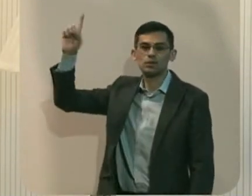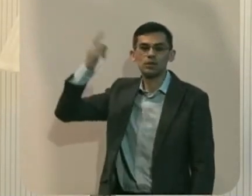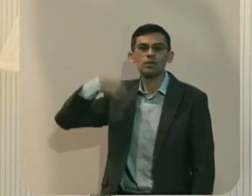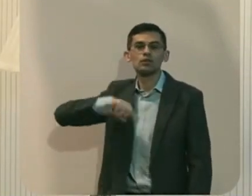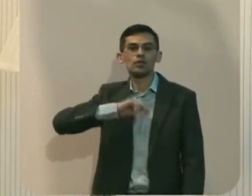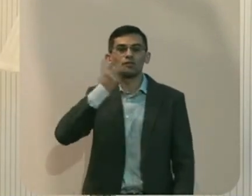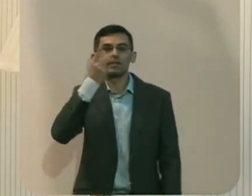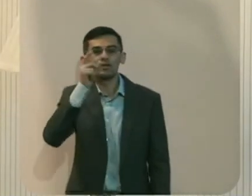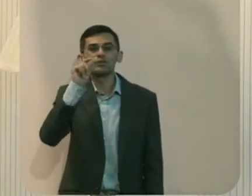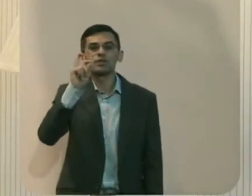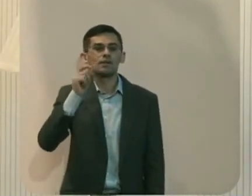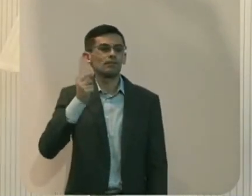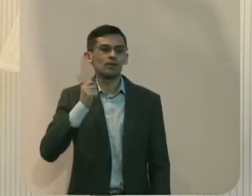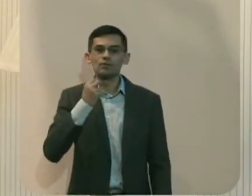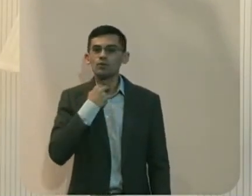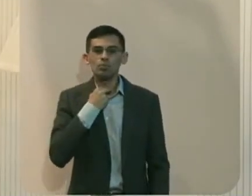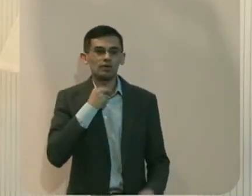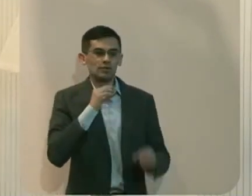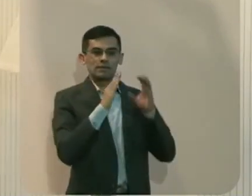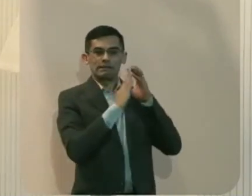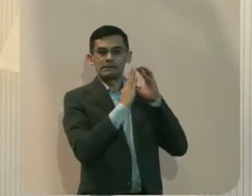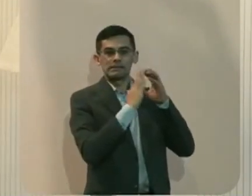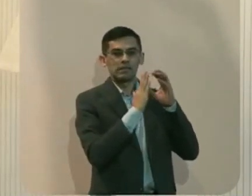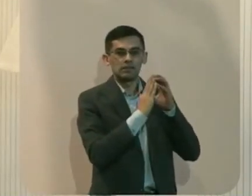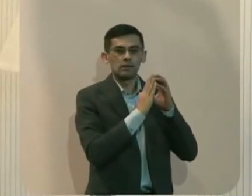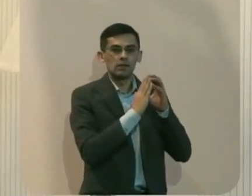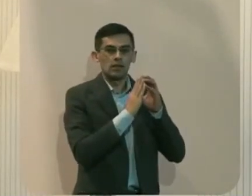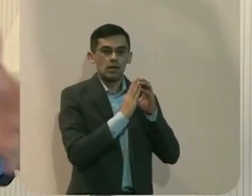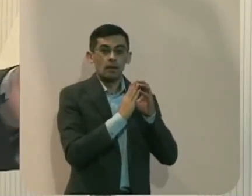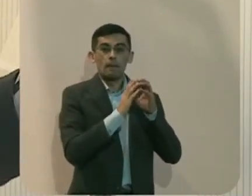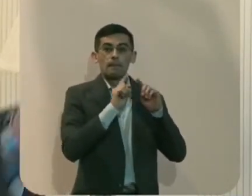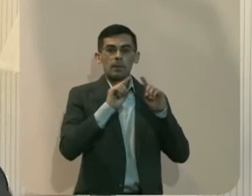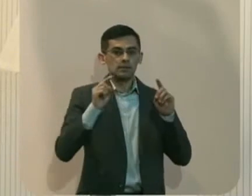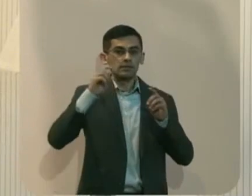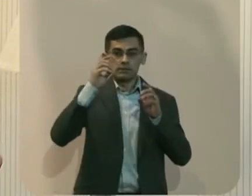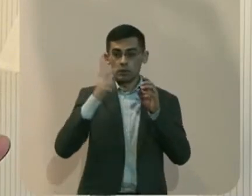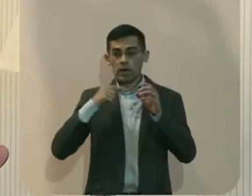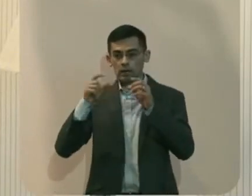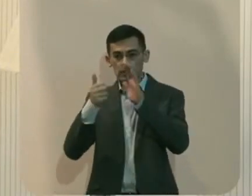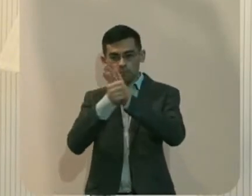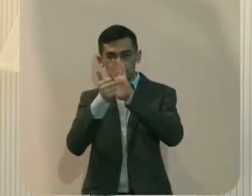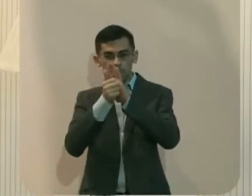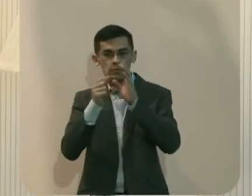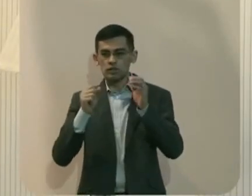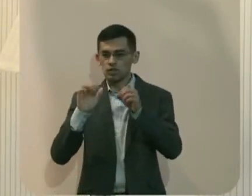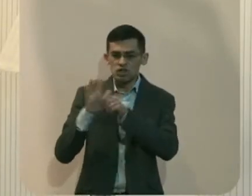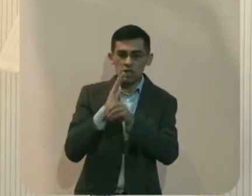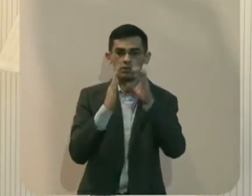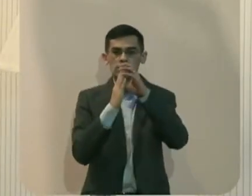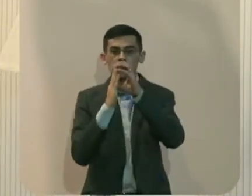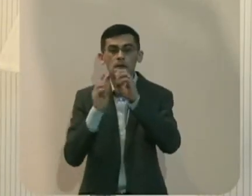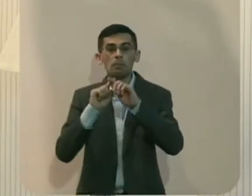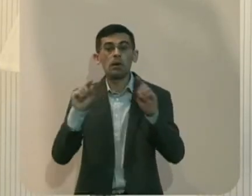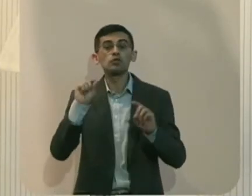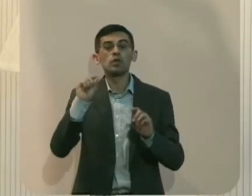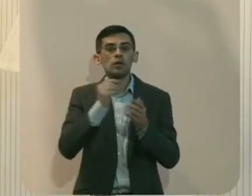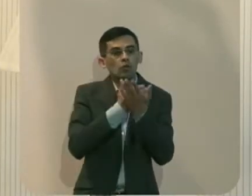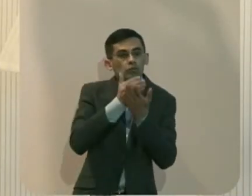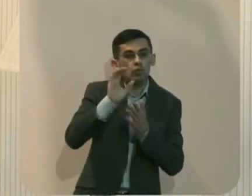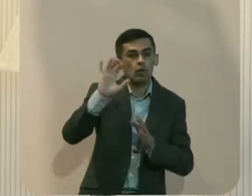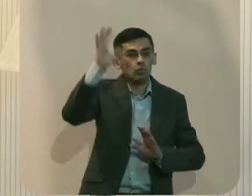dizia assim, puxa vida, não dá para fazer célula, nossa igreja está toda montada em cima das células, né? E de repente as células